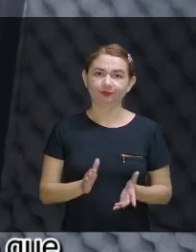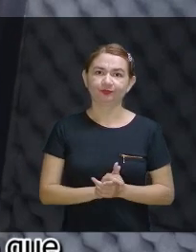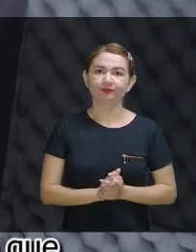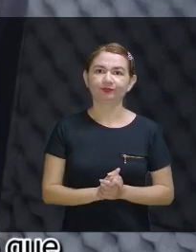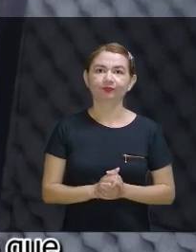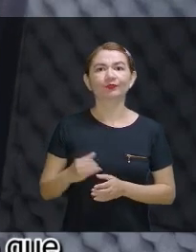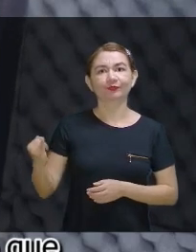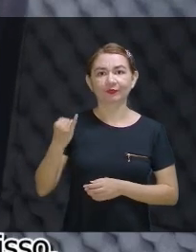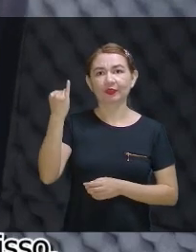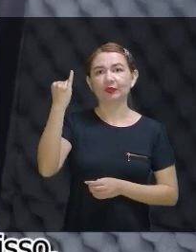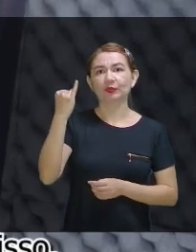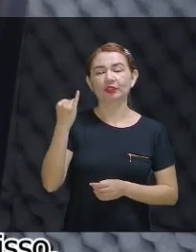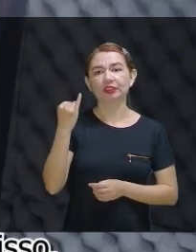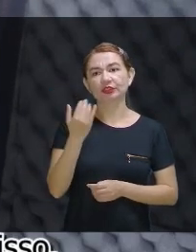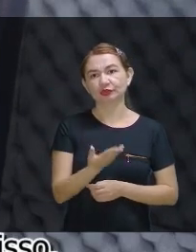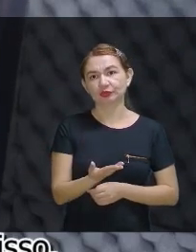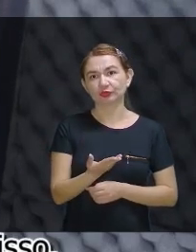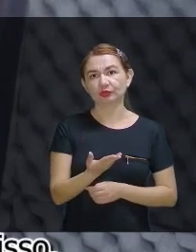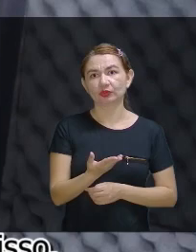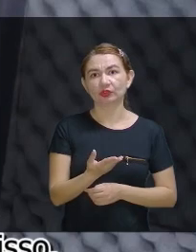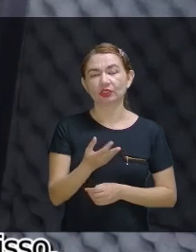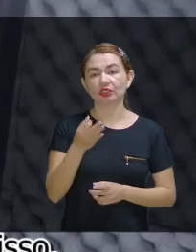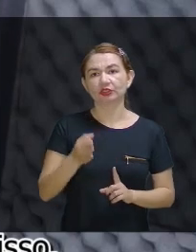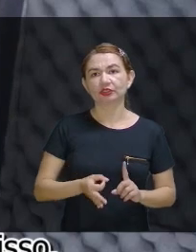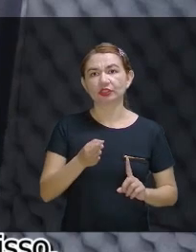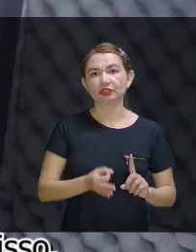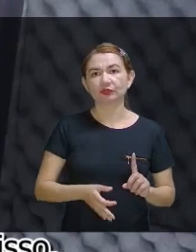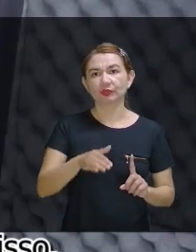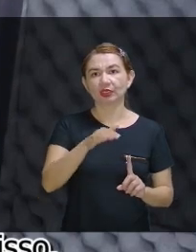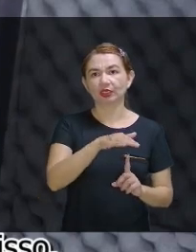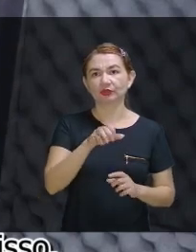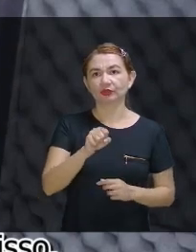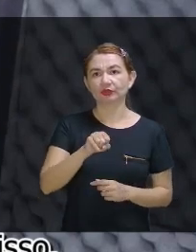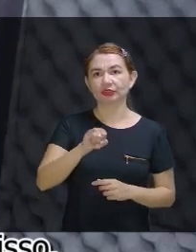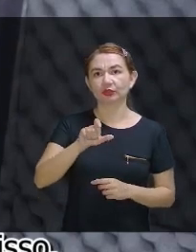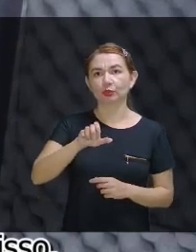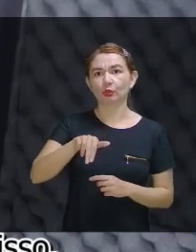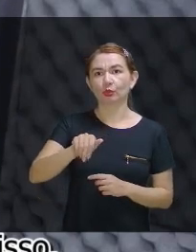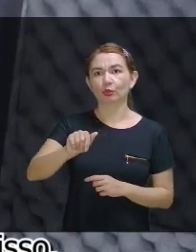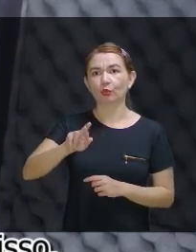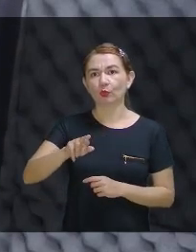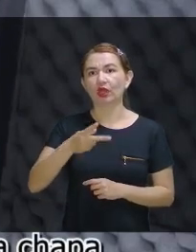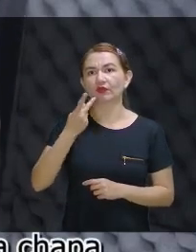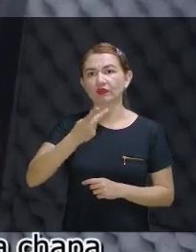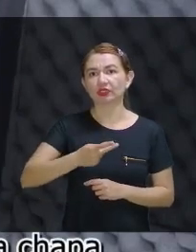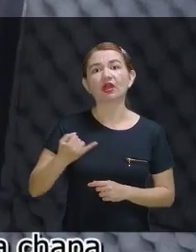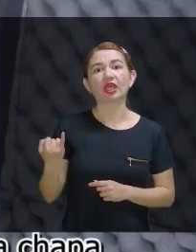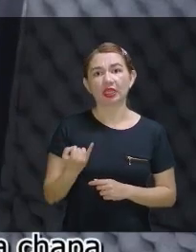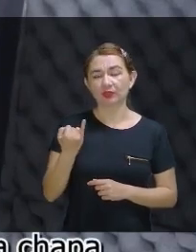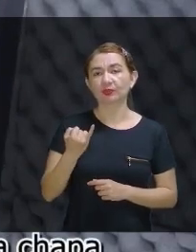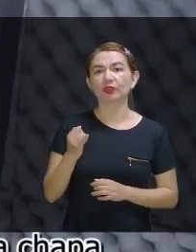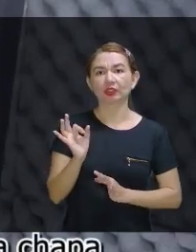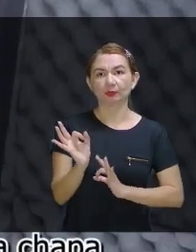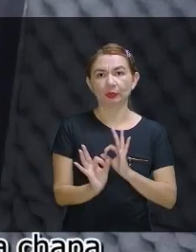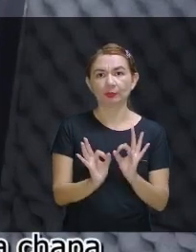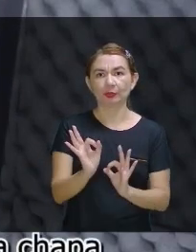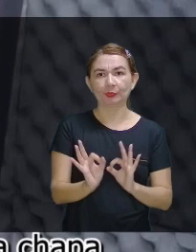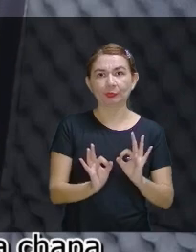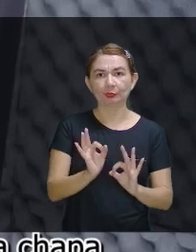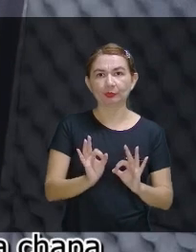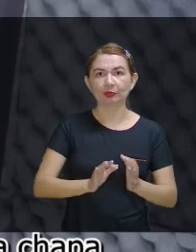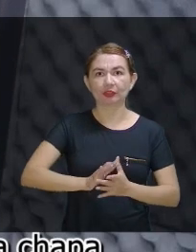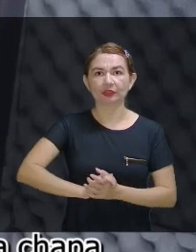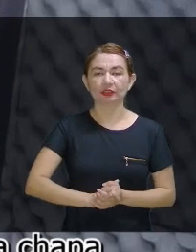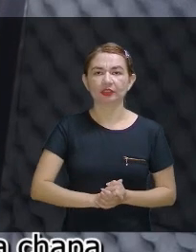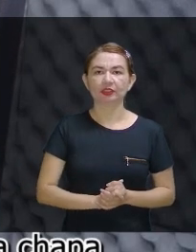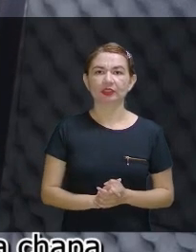o Silmar trouxe, porque nós precisamos aprimorar isso. Porque nem sempre o Foco fato